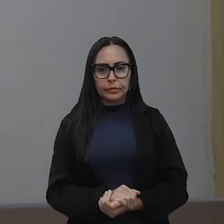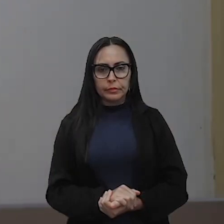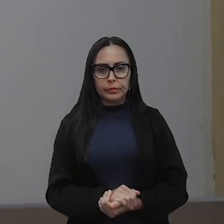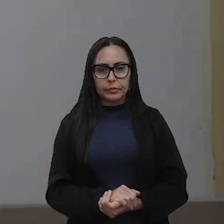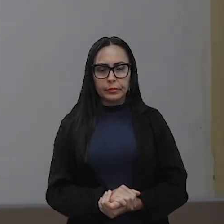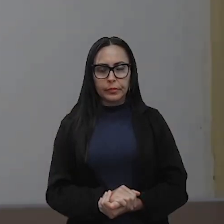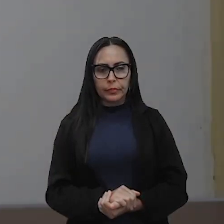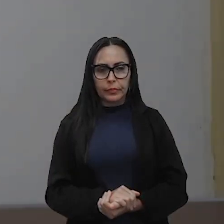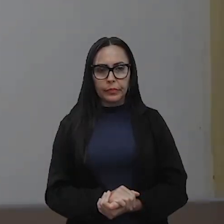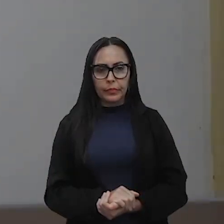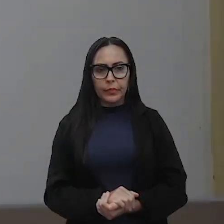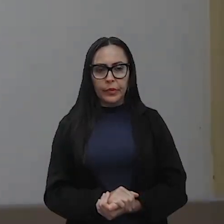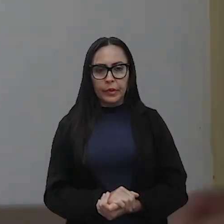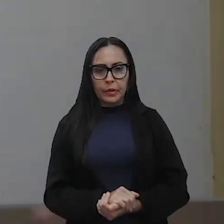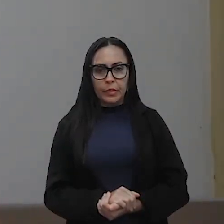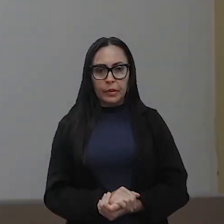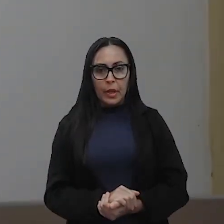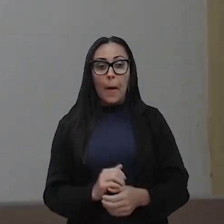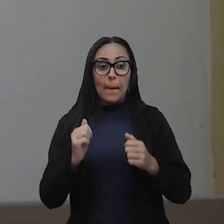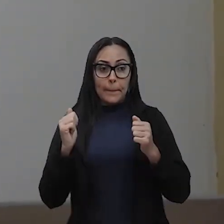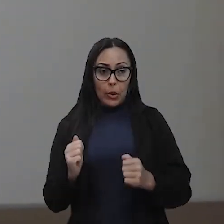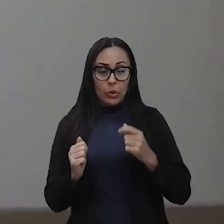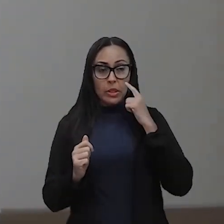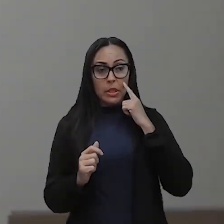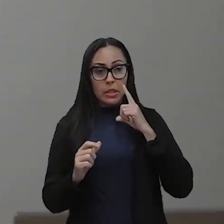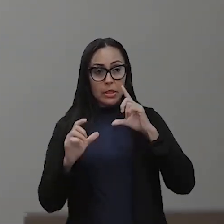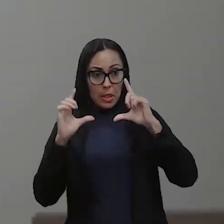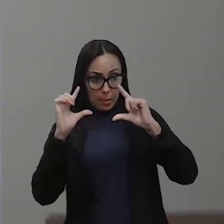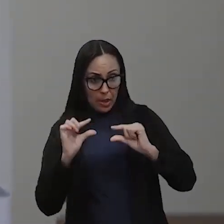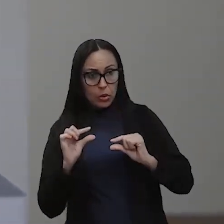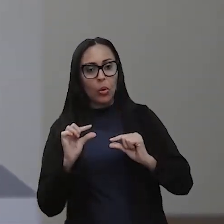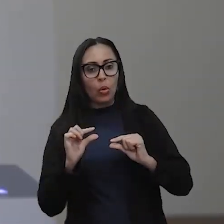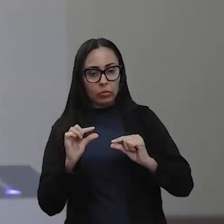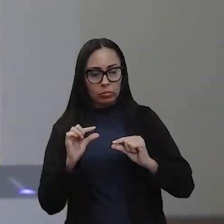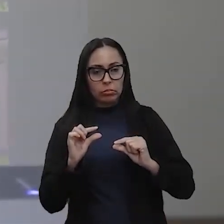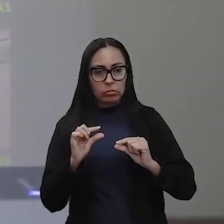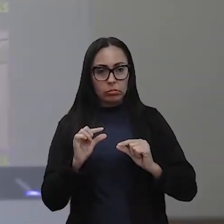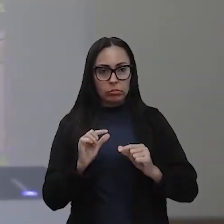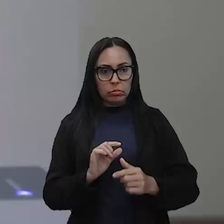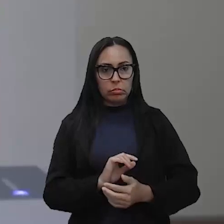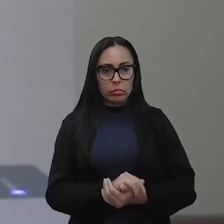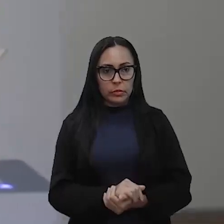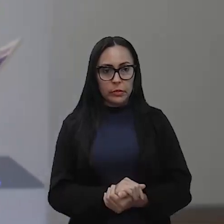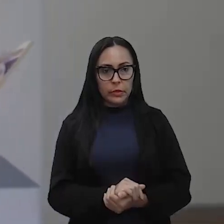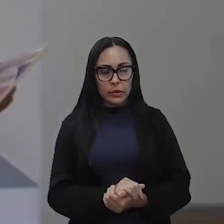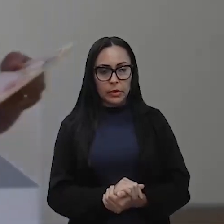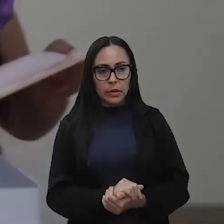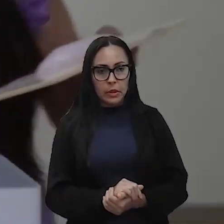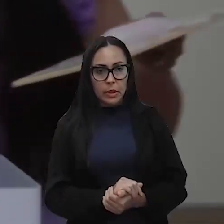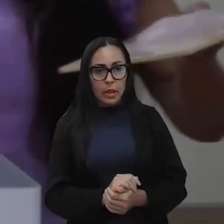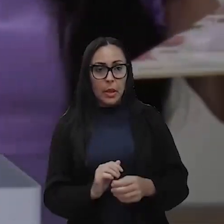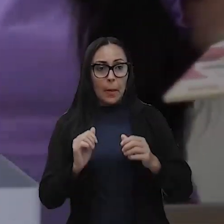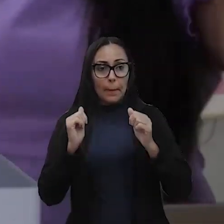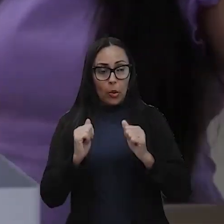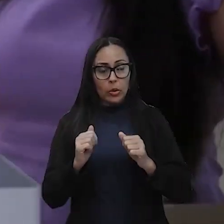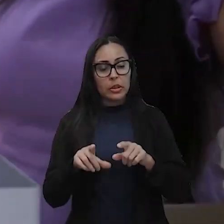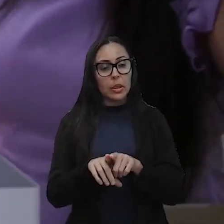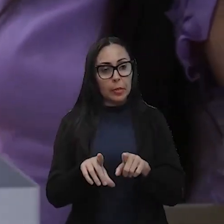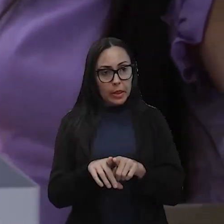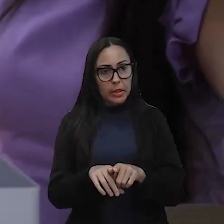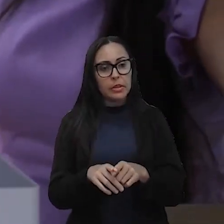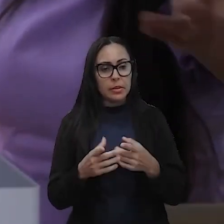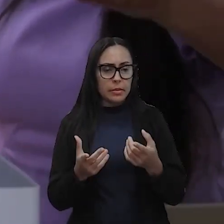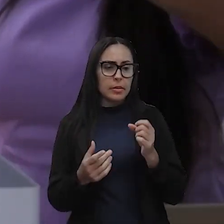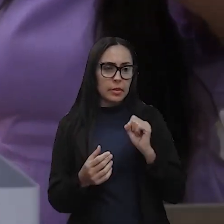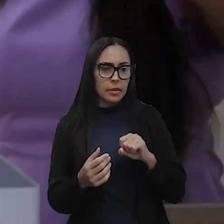Sim, pode ser menor, pode ser de diâmetro menor. Sente ele, pode ser de diâmetro menor, pode ser